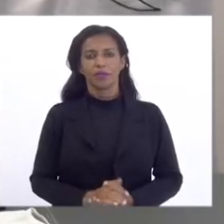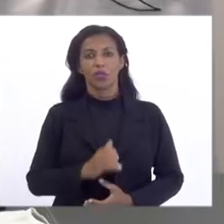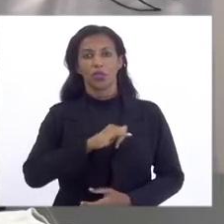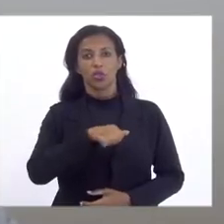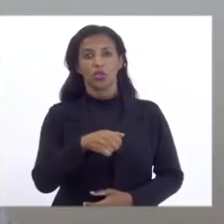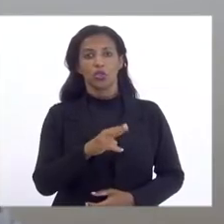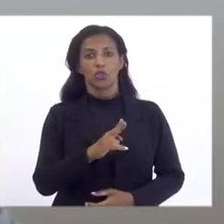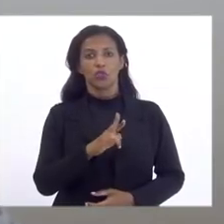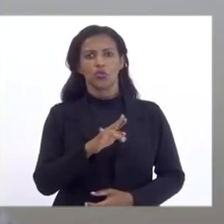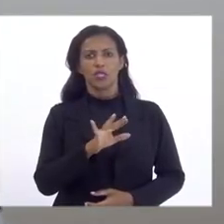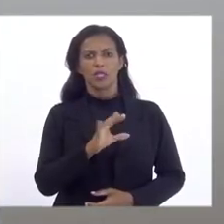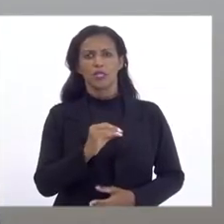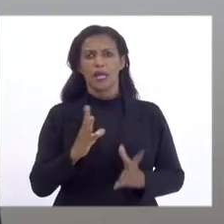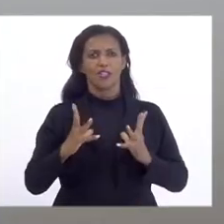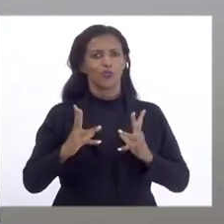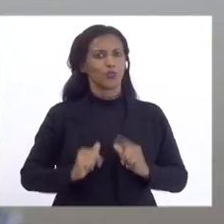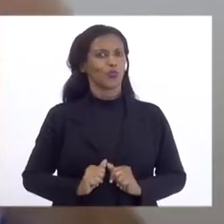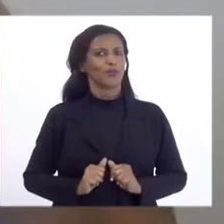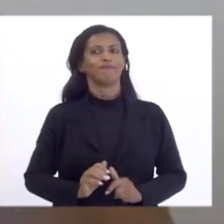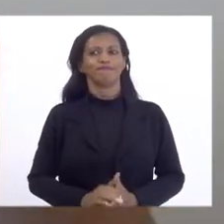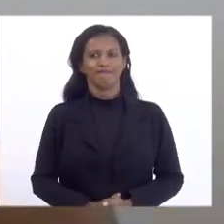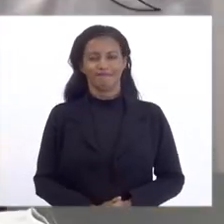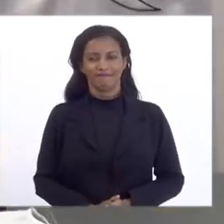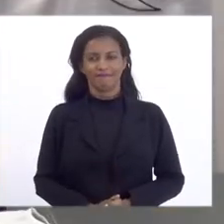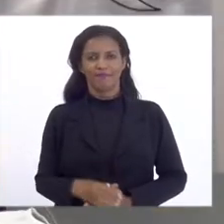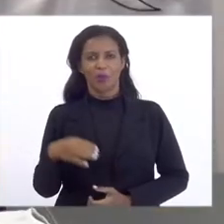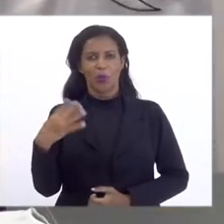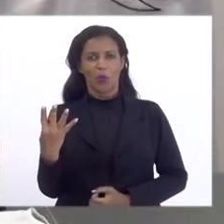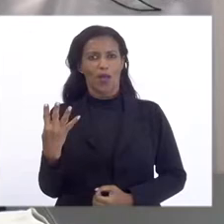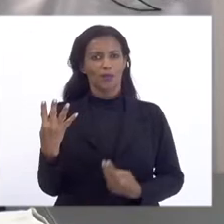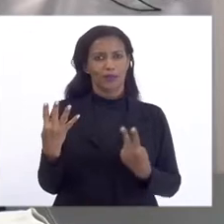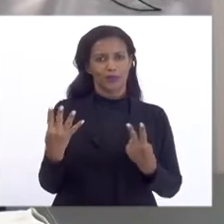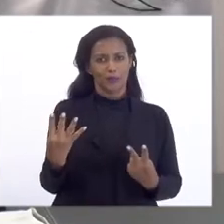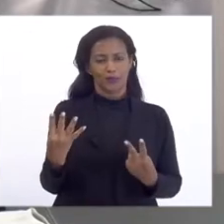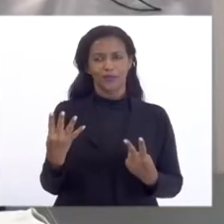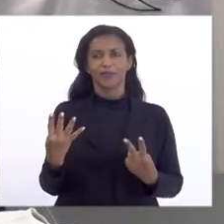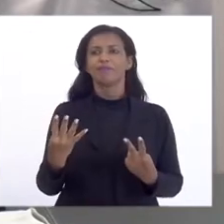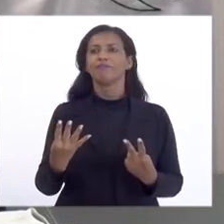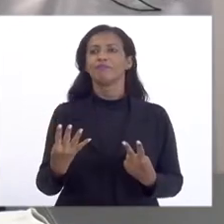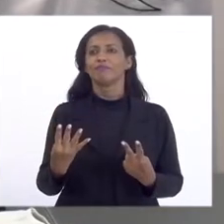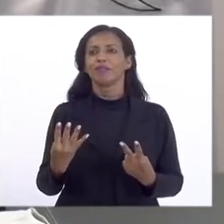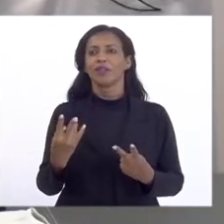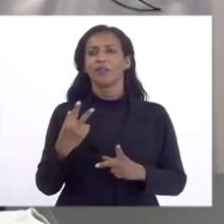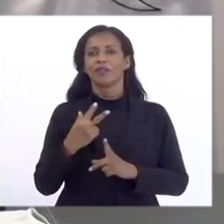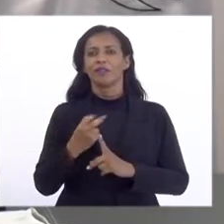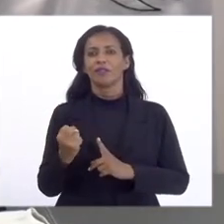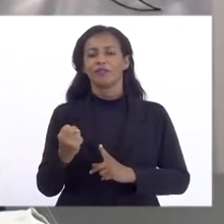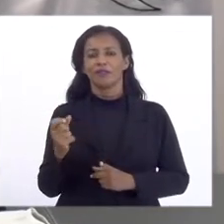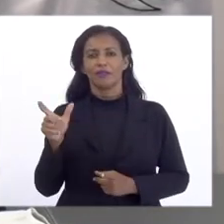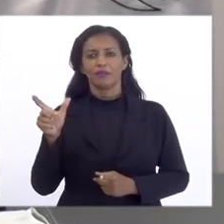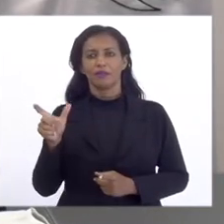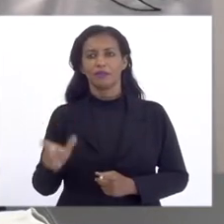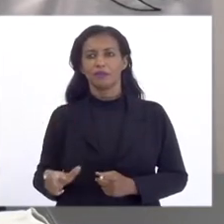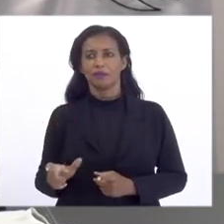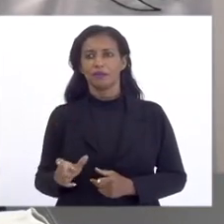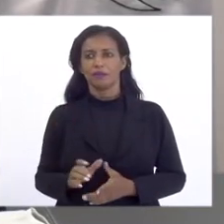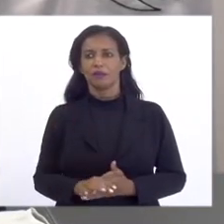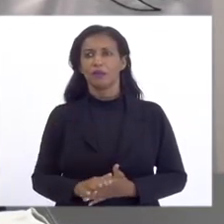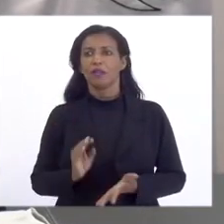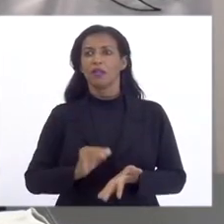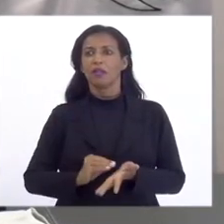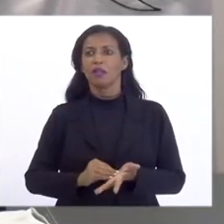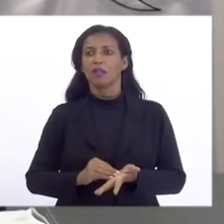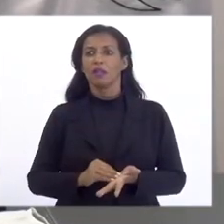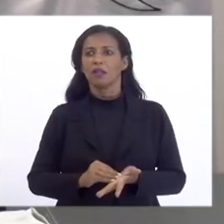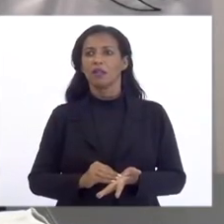Juridicidade em estado puro. Ok. 4-2. 1-2-3. 4-2. Vence juridicidade. Não, deputado Luiz Paulo. Relator. Falta o